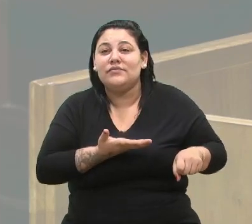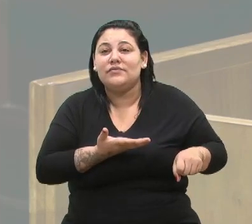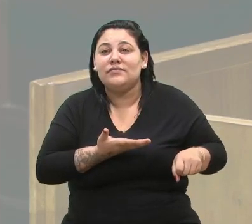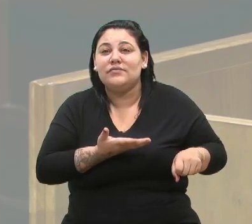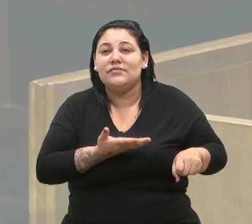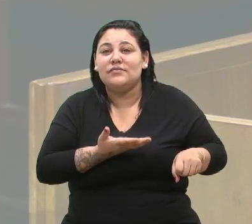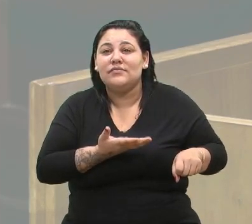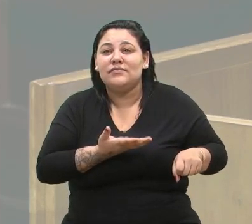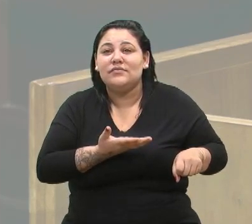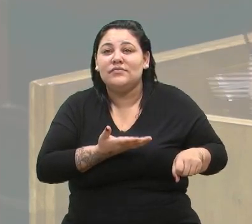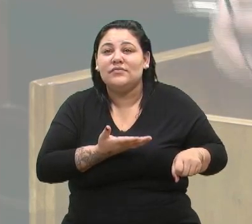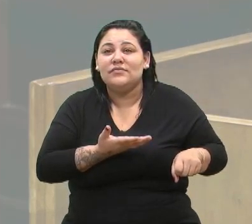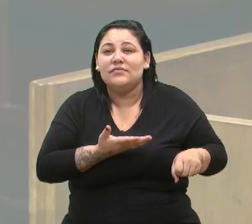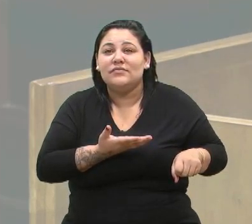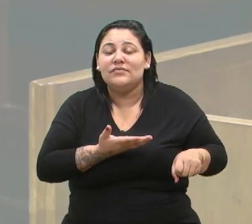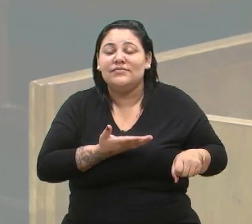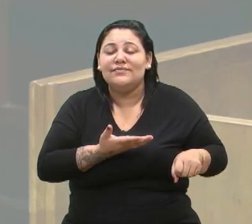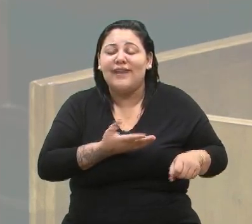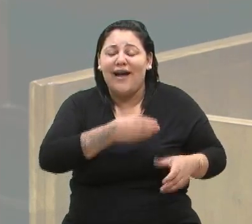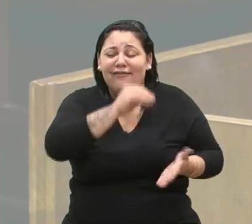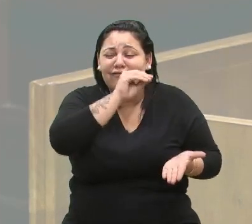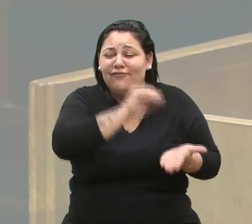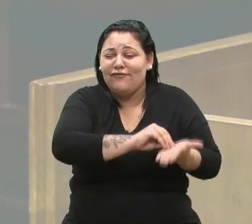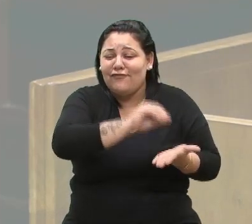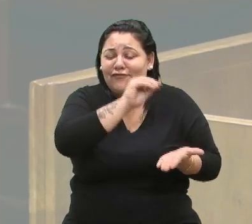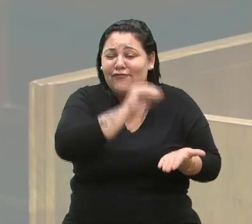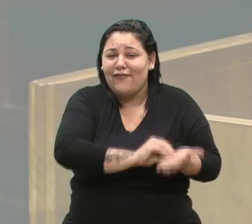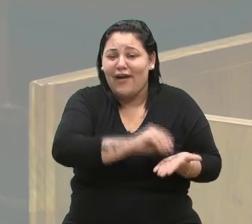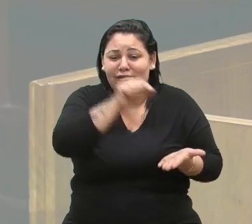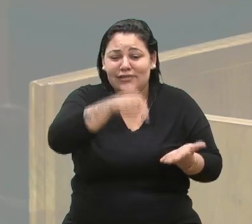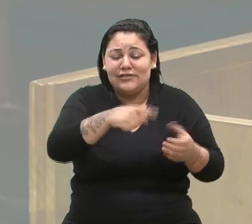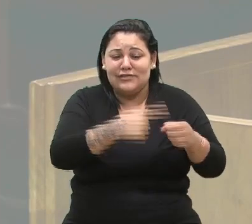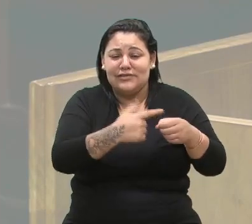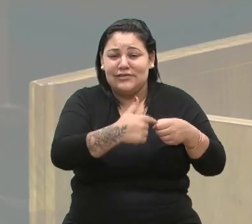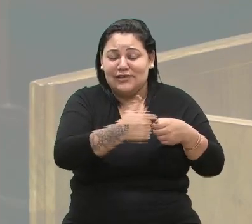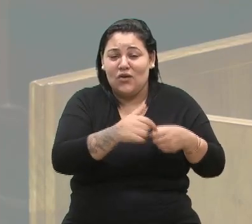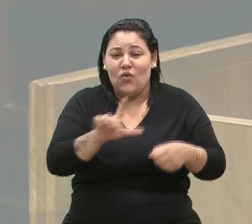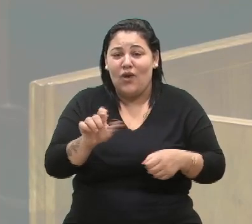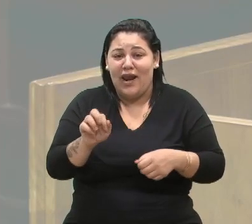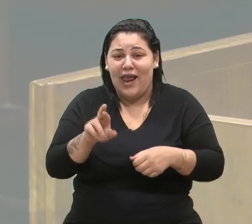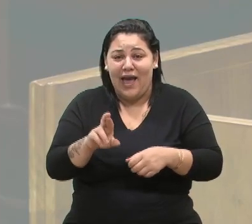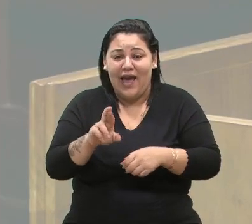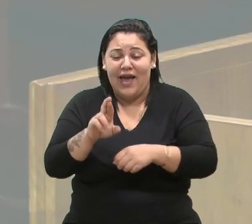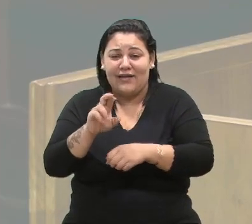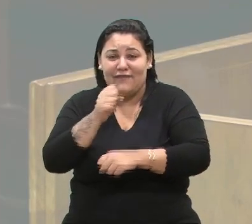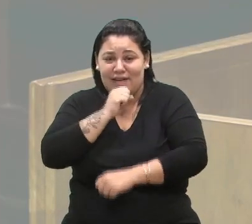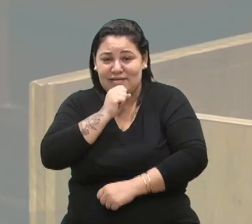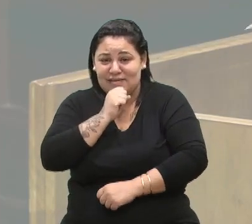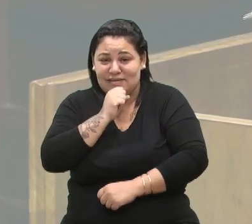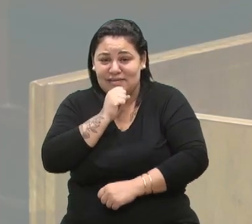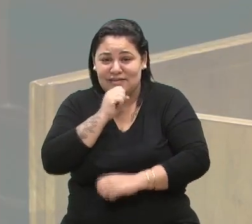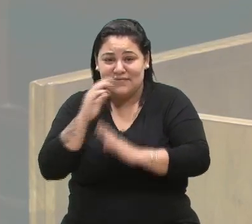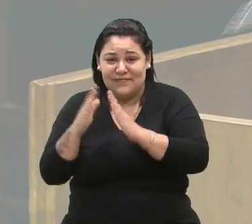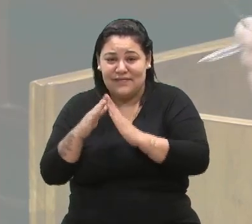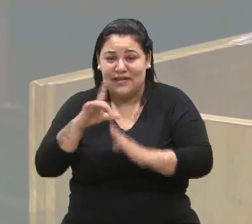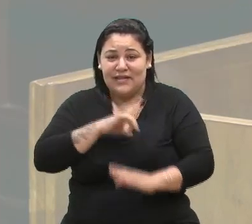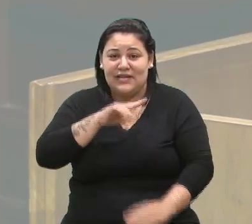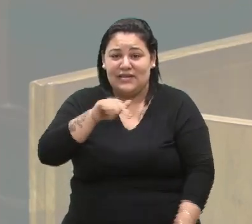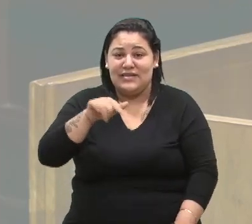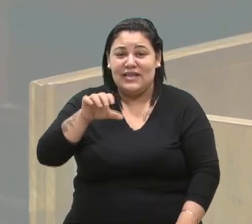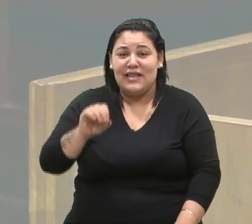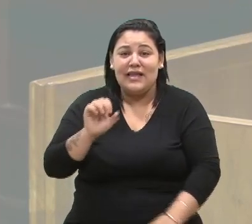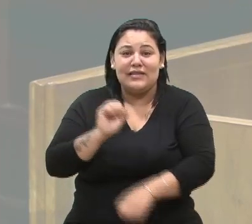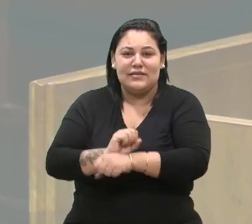nossa deficiência na cidade é muito grande. O Lar da Velhice tem 70